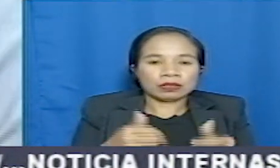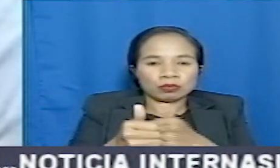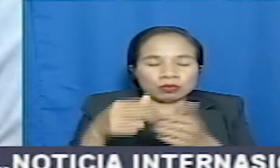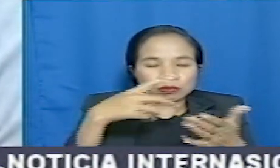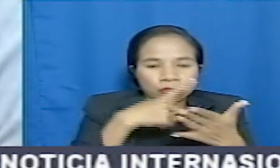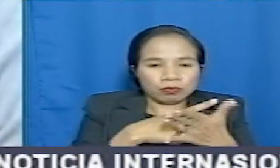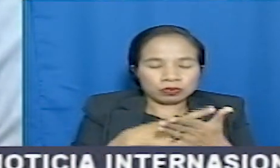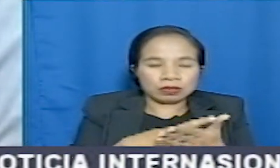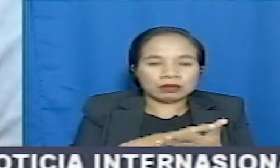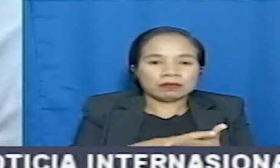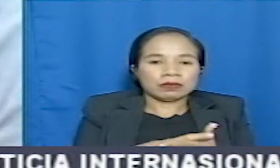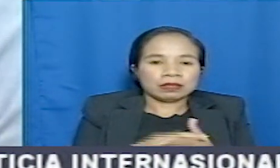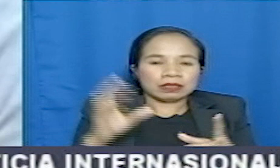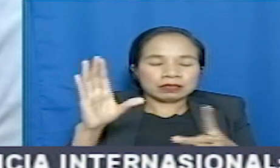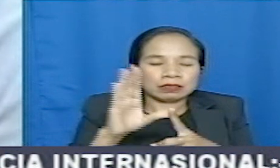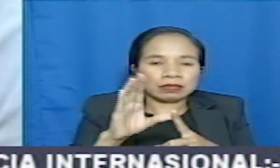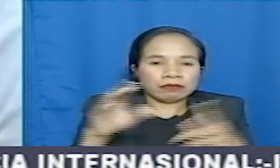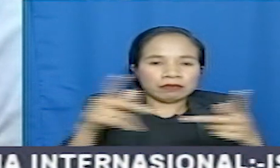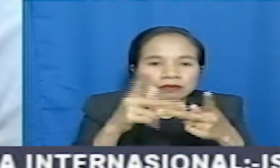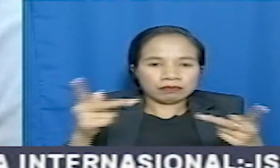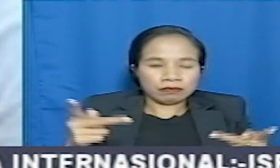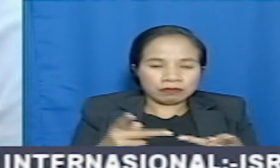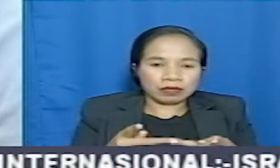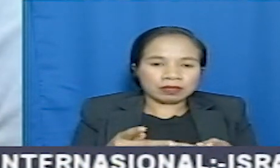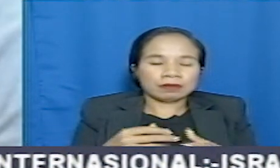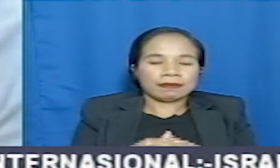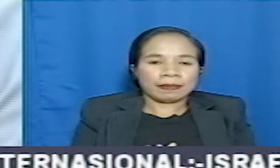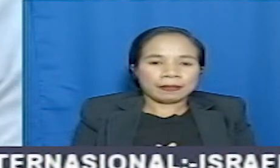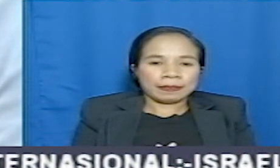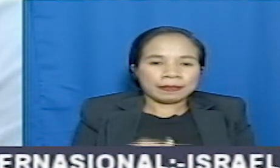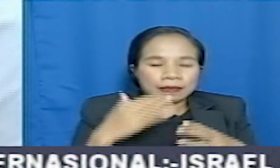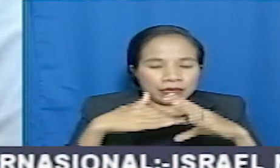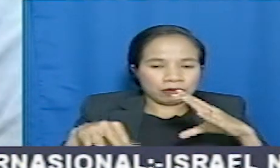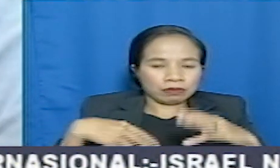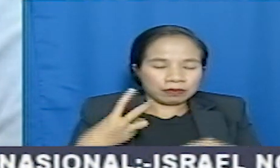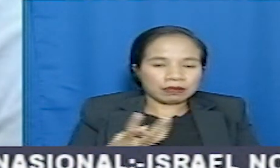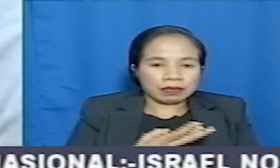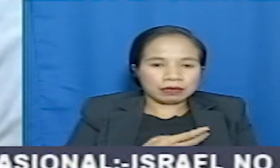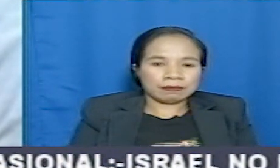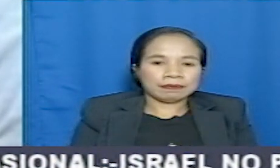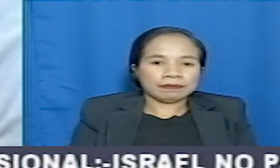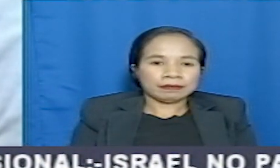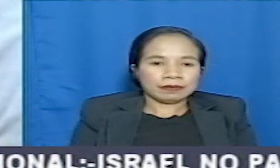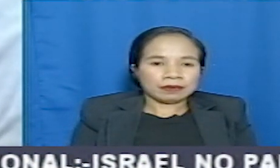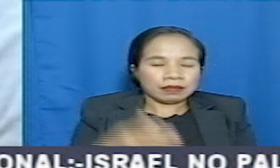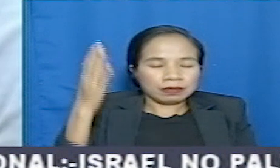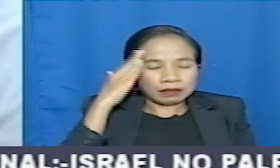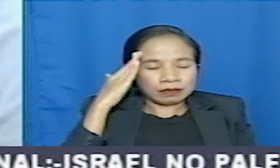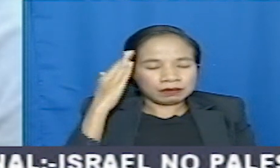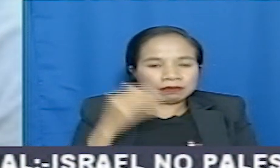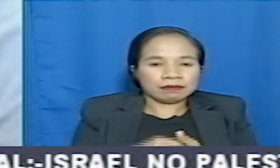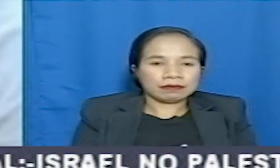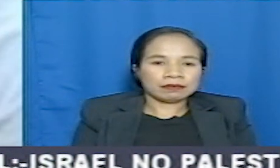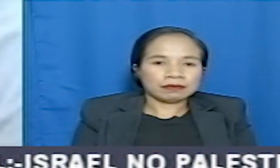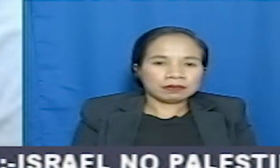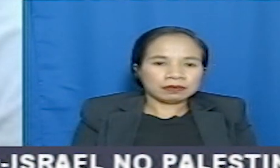maka seki bairu manda bai na ba intenção saída intenção depois de